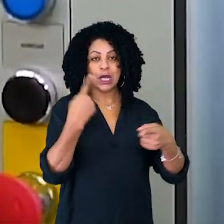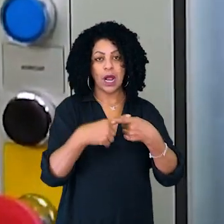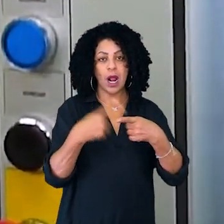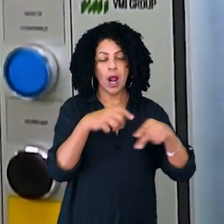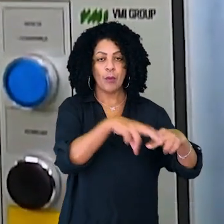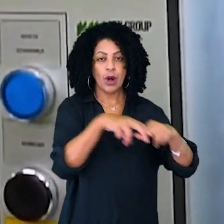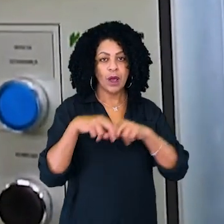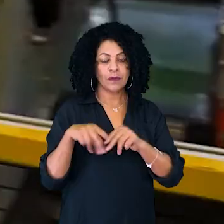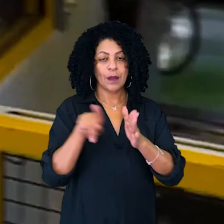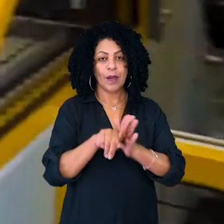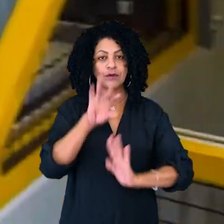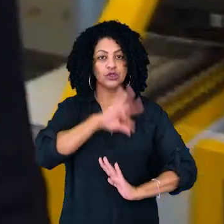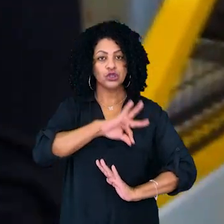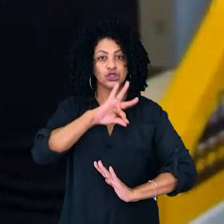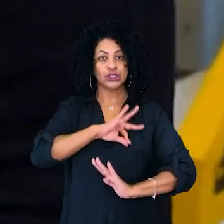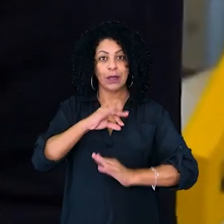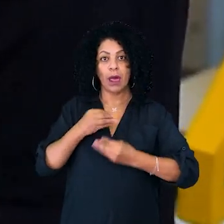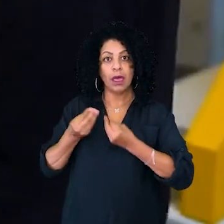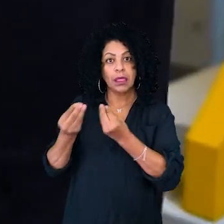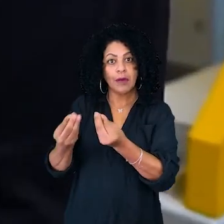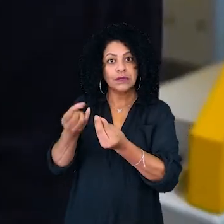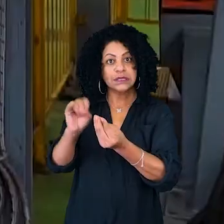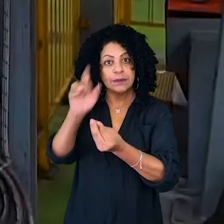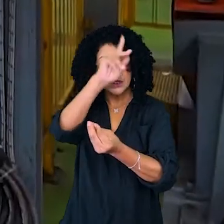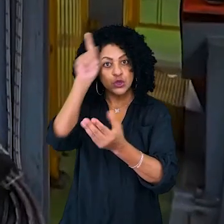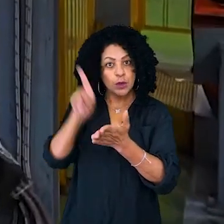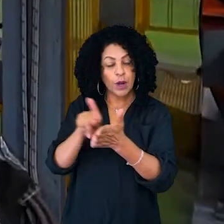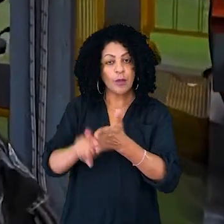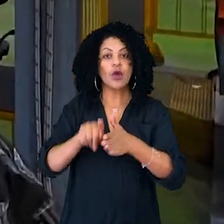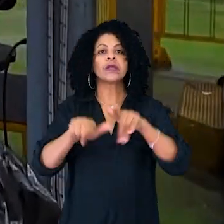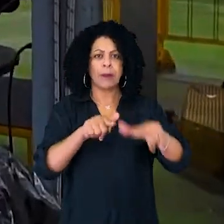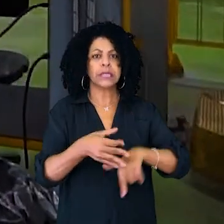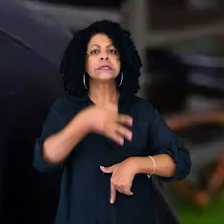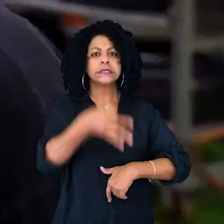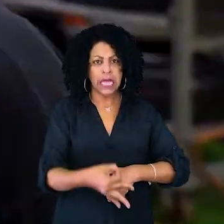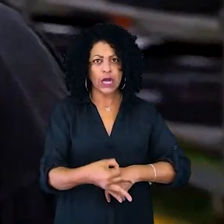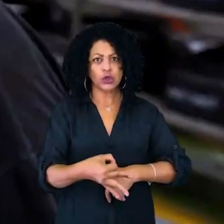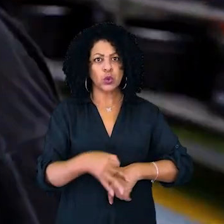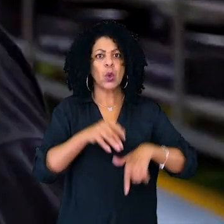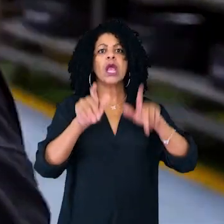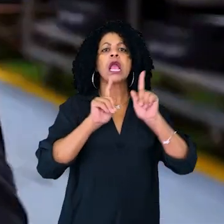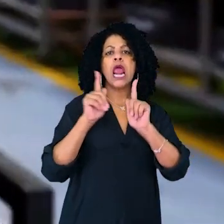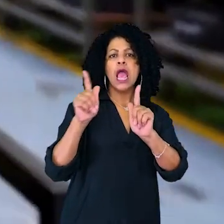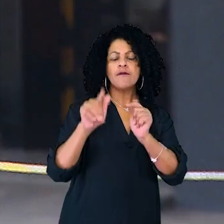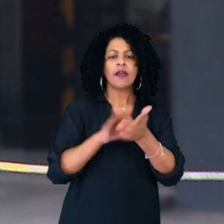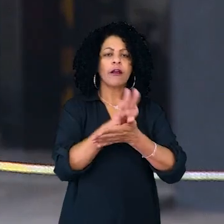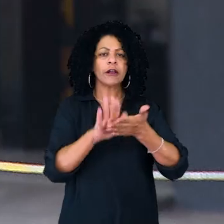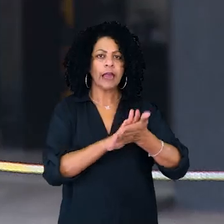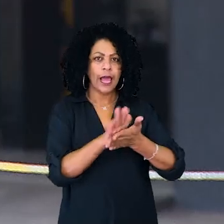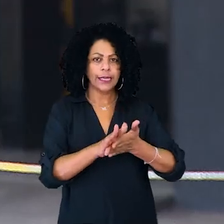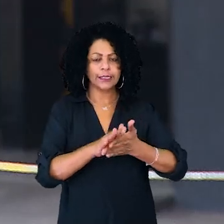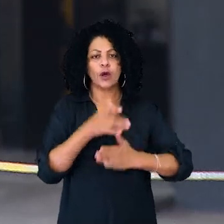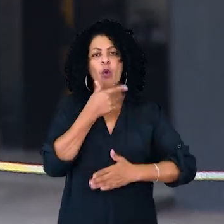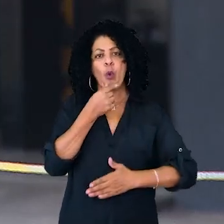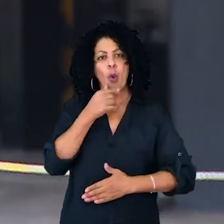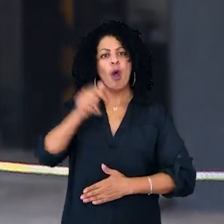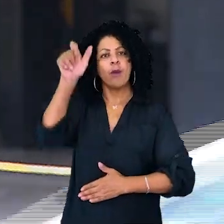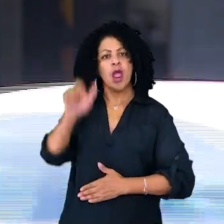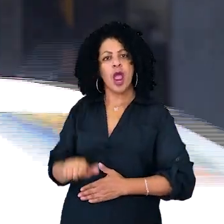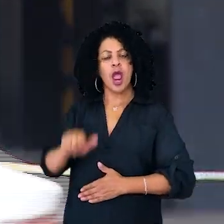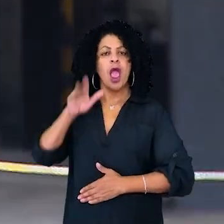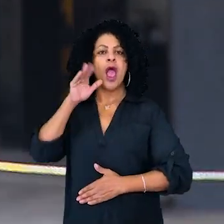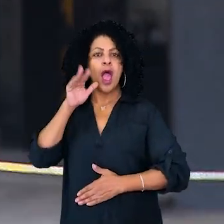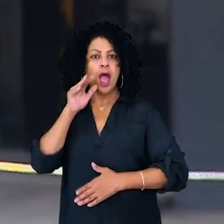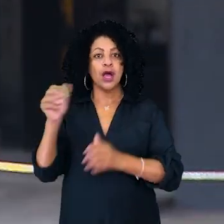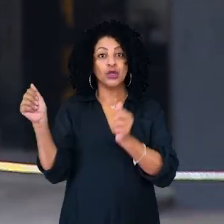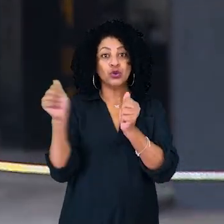teria efetuado o pagamento de bônus a quem retornasse às atividades durante uma greve da categoria. O empregado que participou